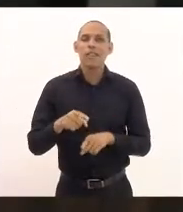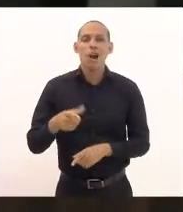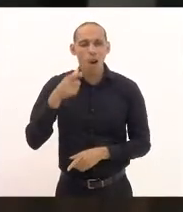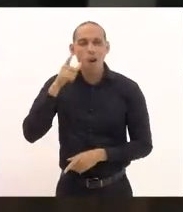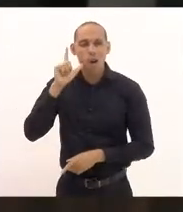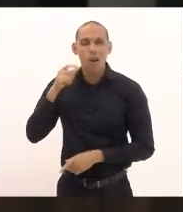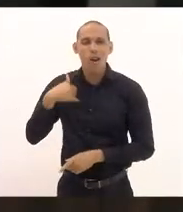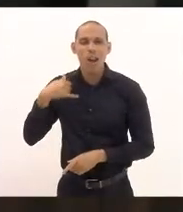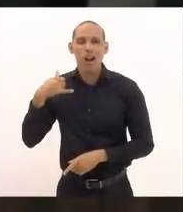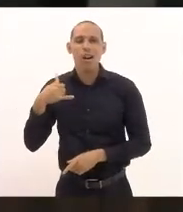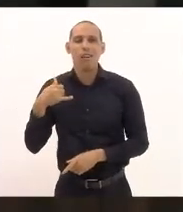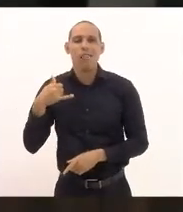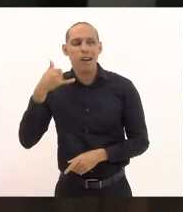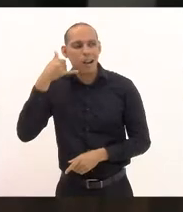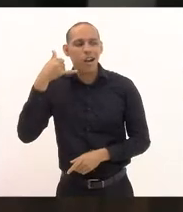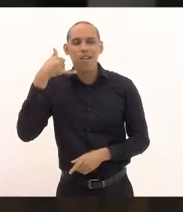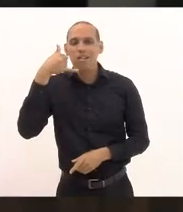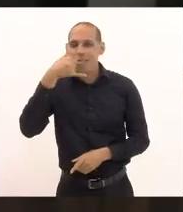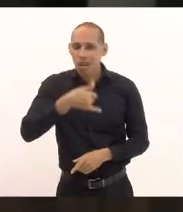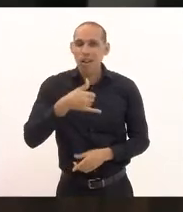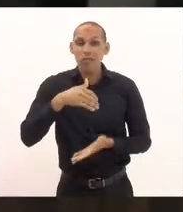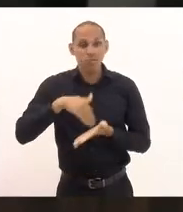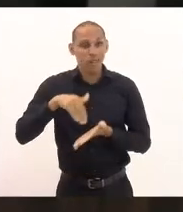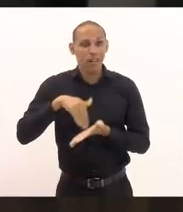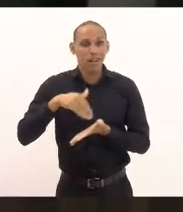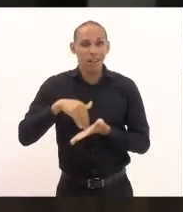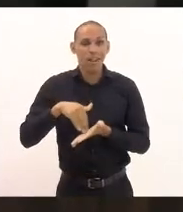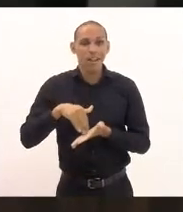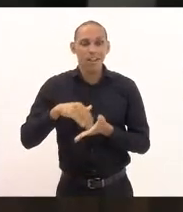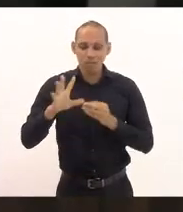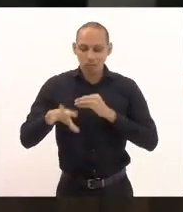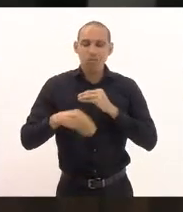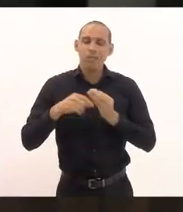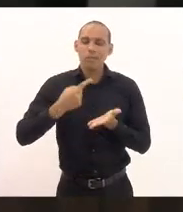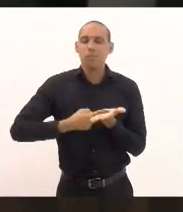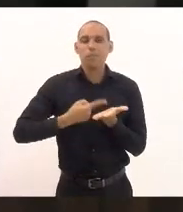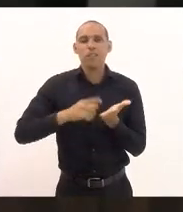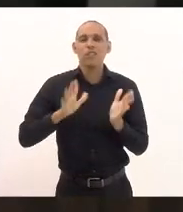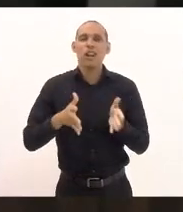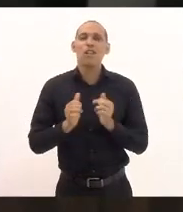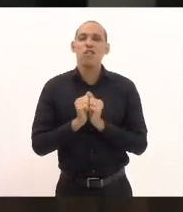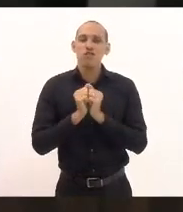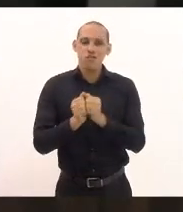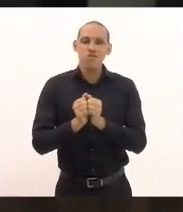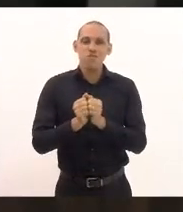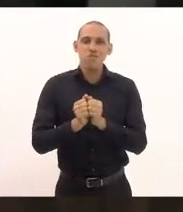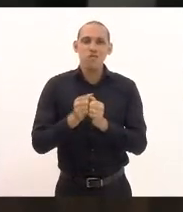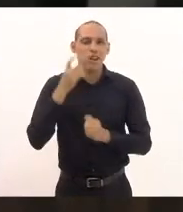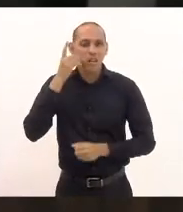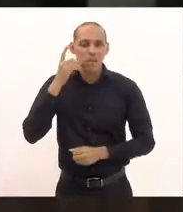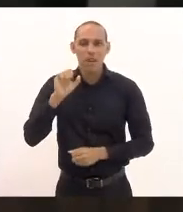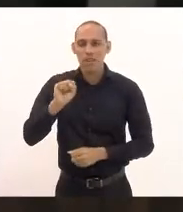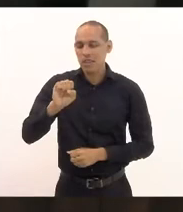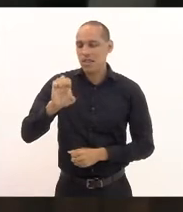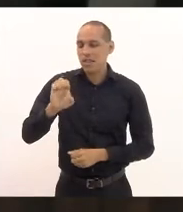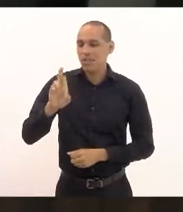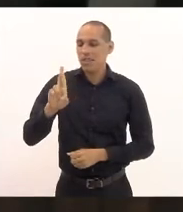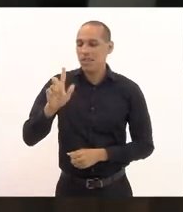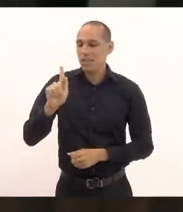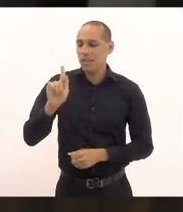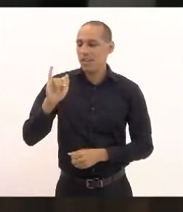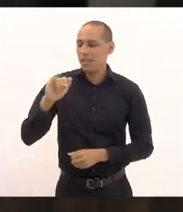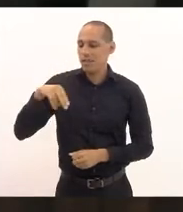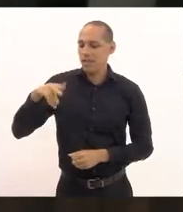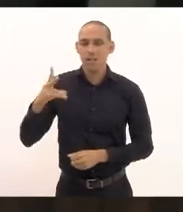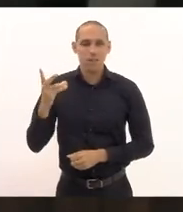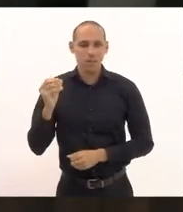ao secretário e ficou combinado da implementação, junto com o deputado Serginho Fernandes. Ok?